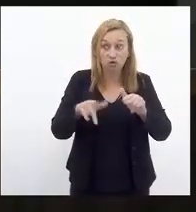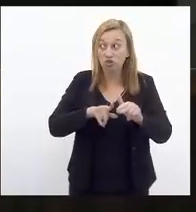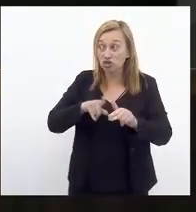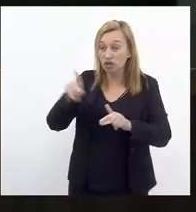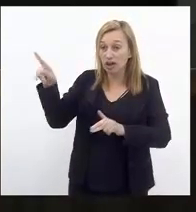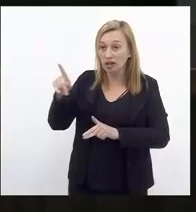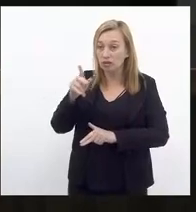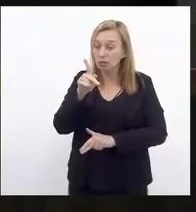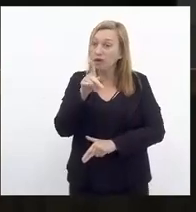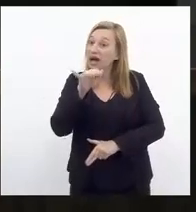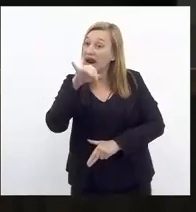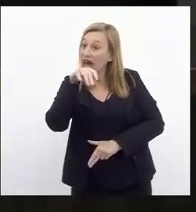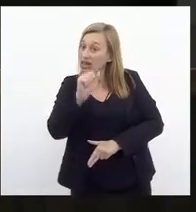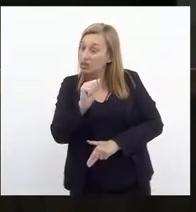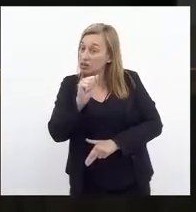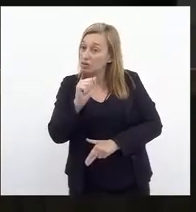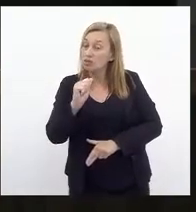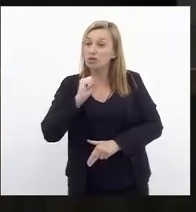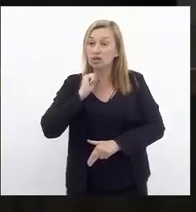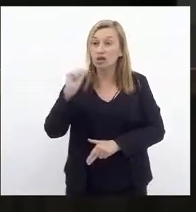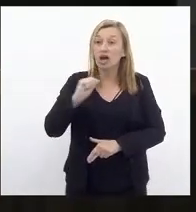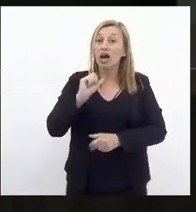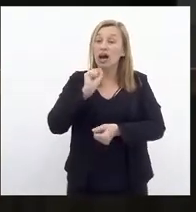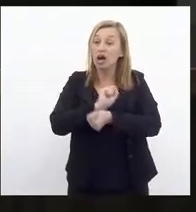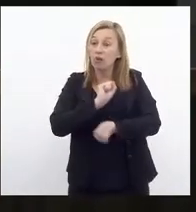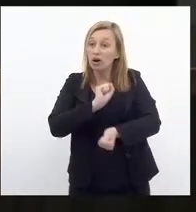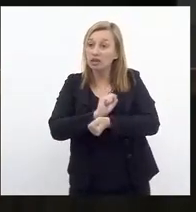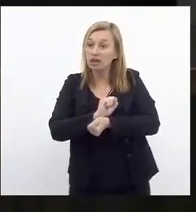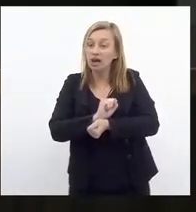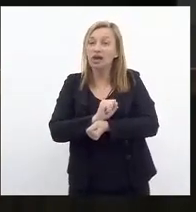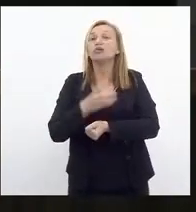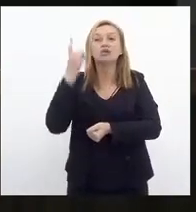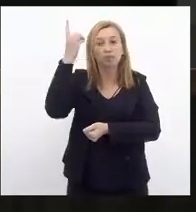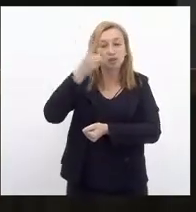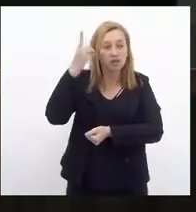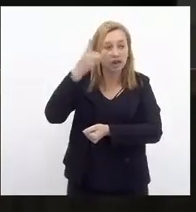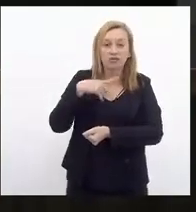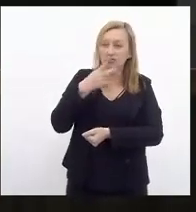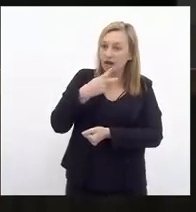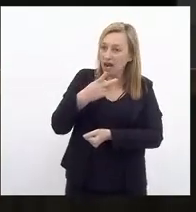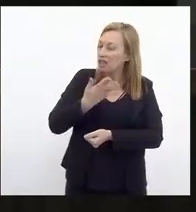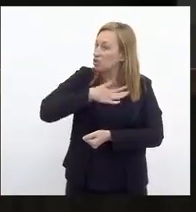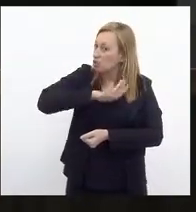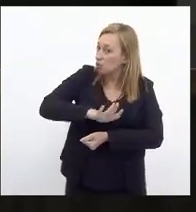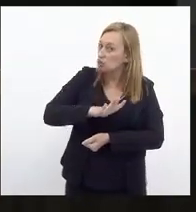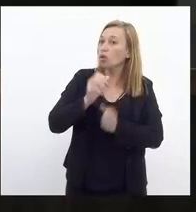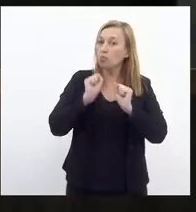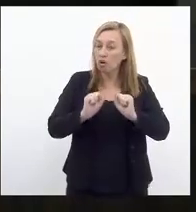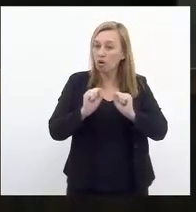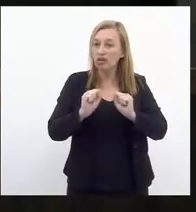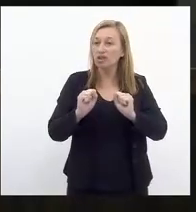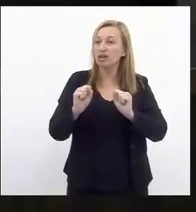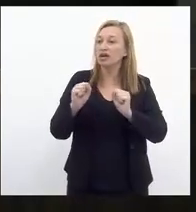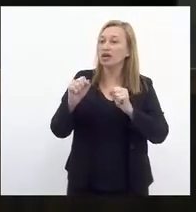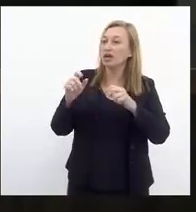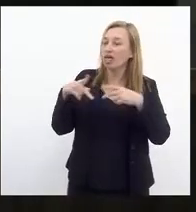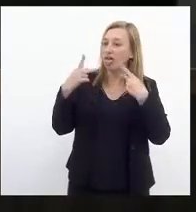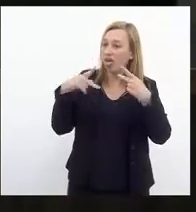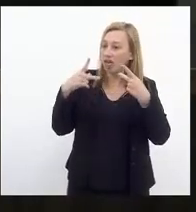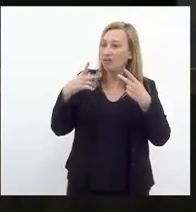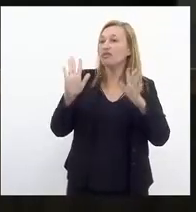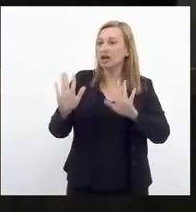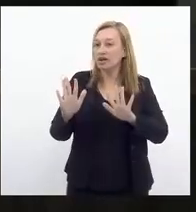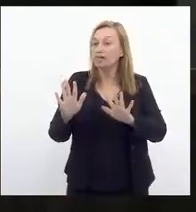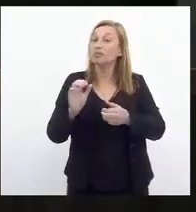Tiradentes e esperar o deputado falar não gostou pode vaiar ou pode aplaude Lu mas deixar o deputado